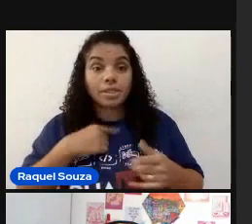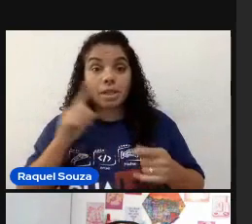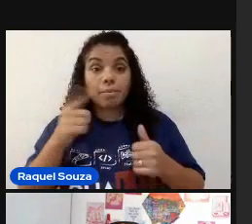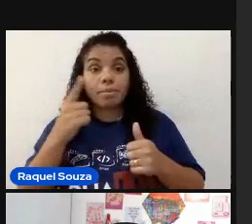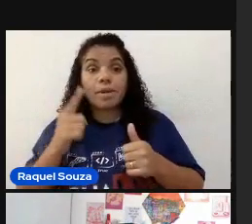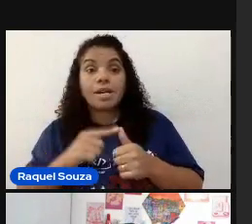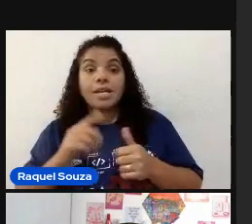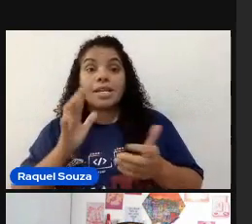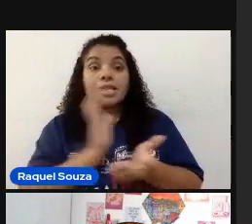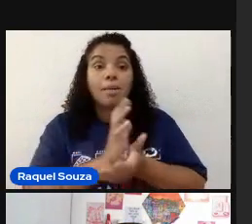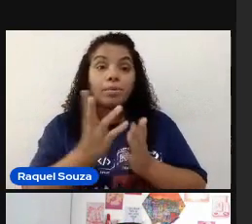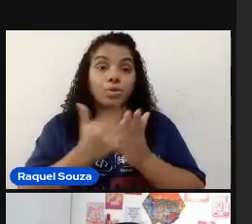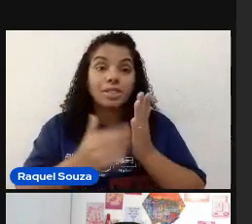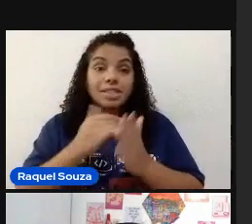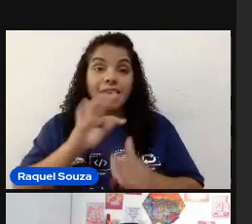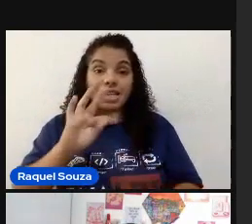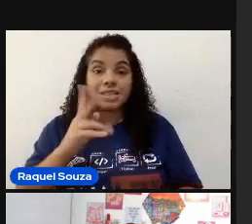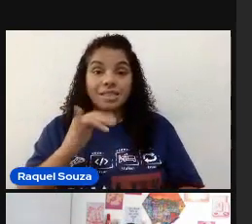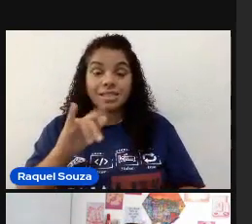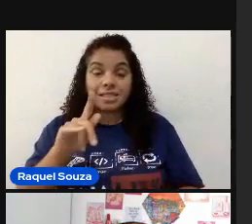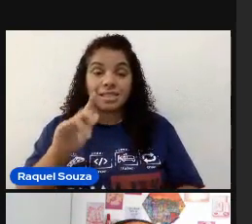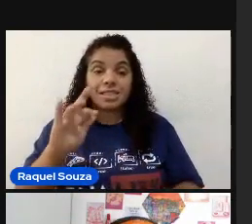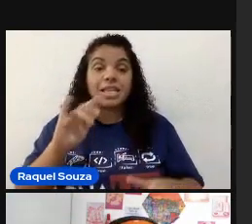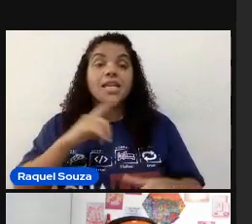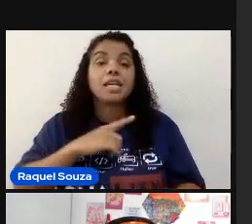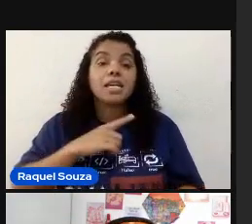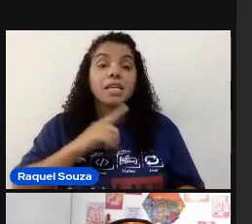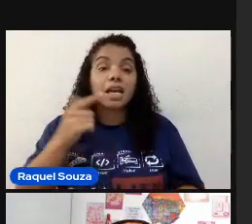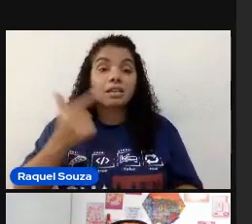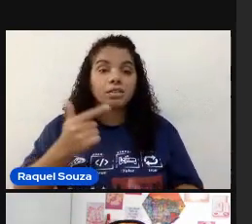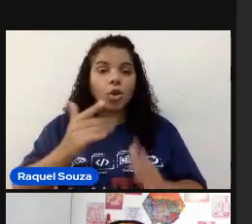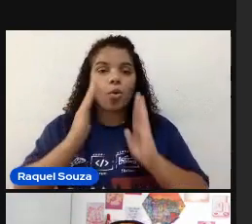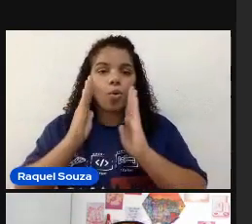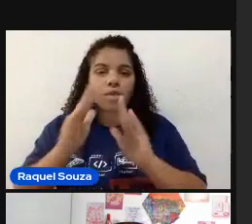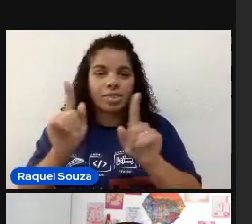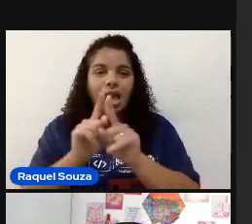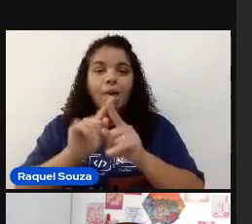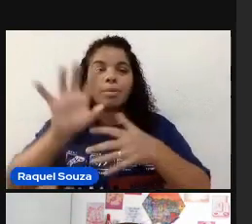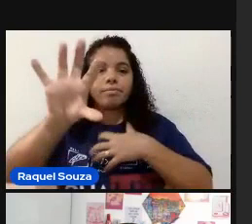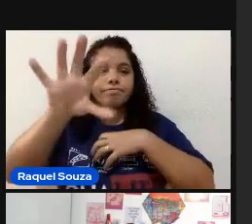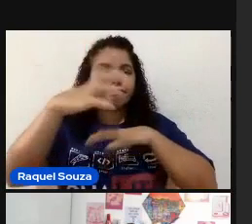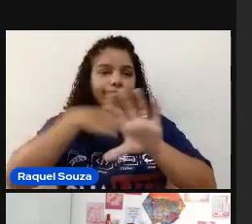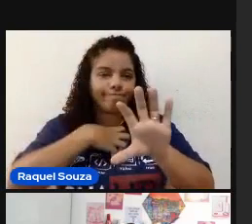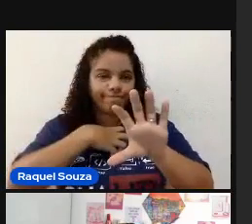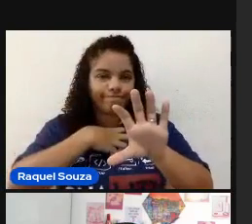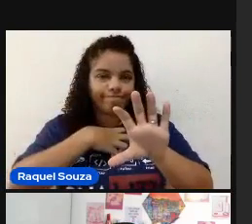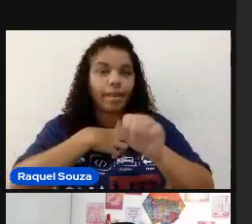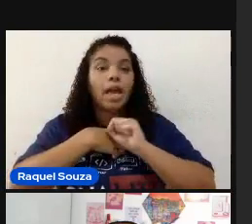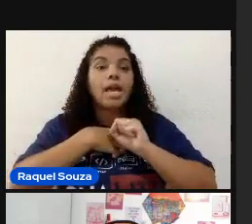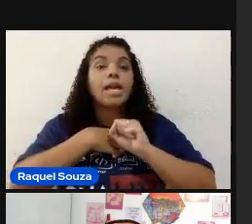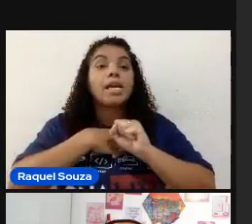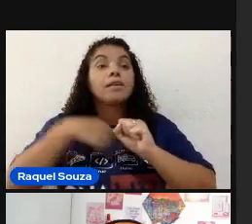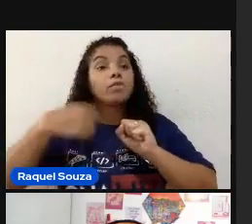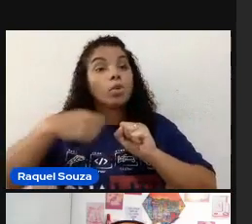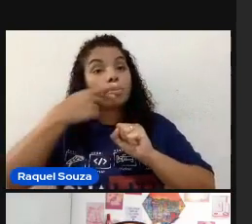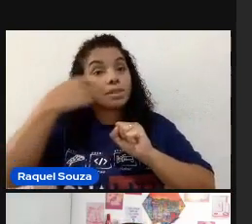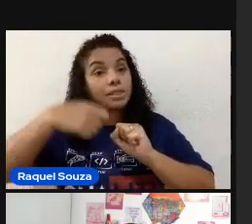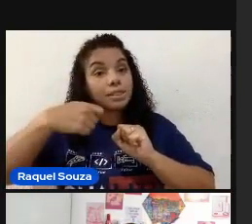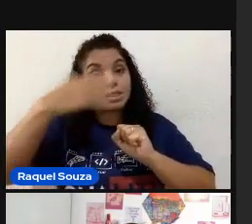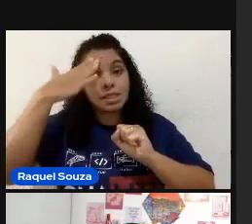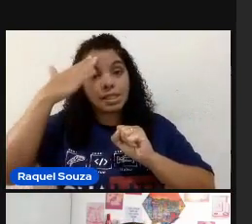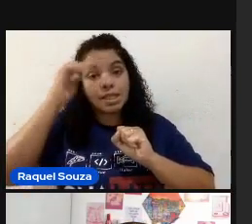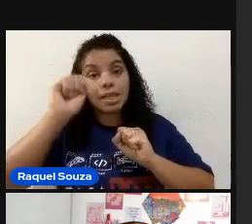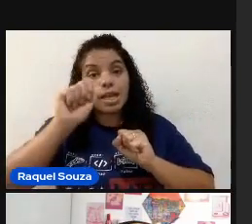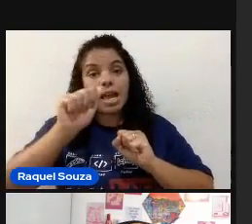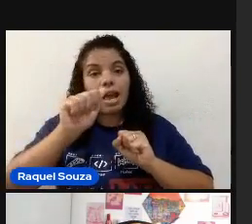Design Thinking. A segunda etapa do Design Thinking, que é a empatia, ela diz que eu preciso entender os atores, ou seja, eu